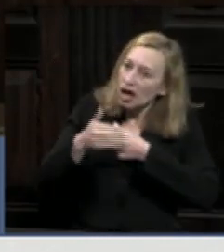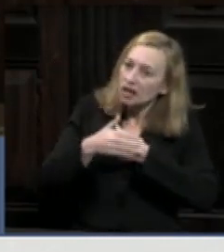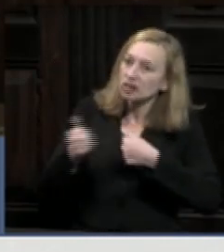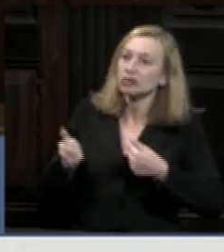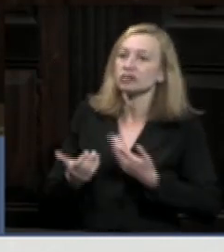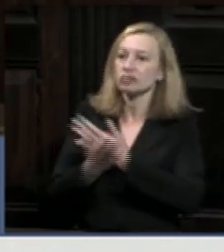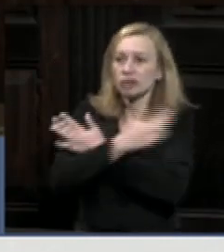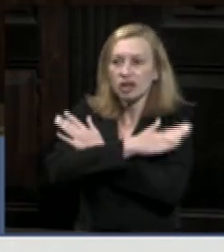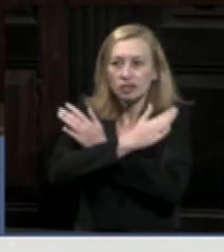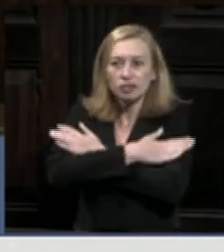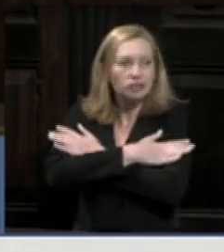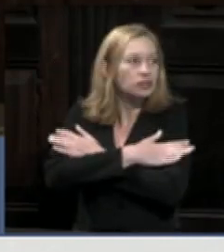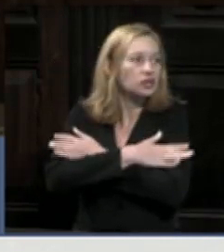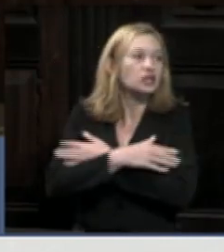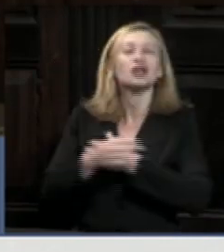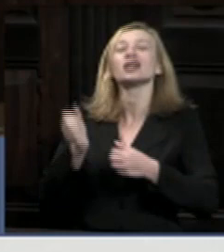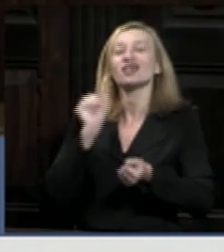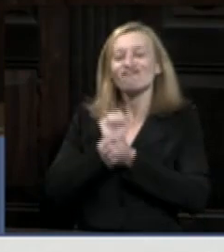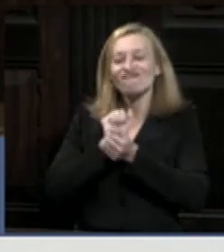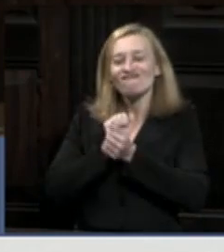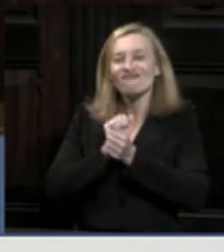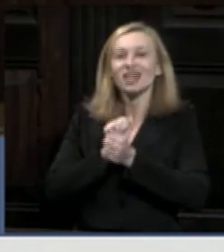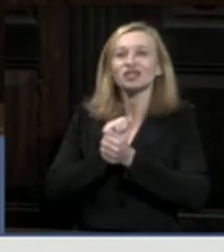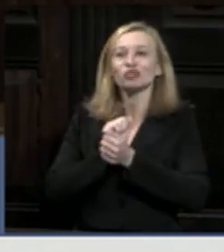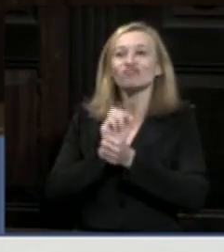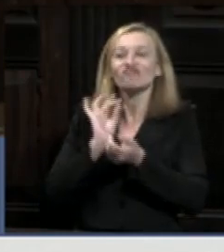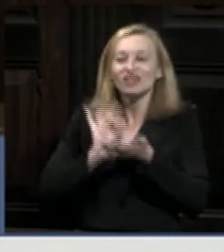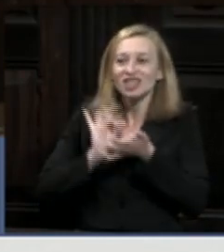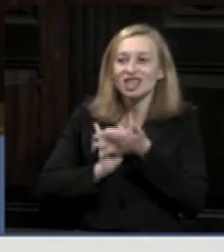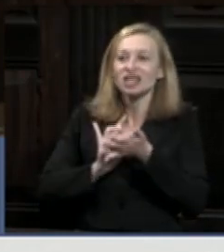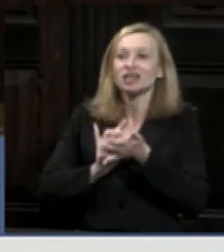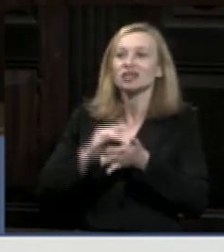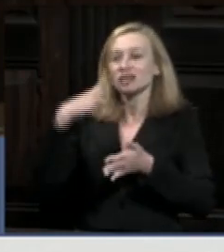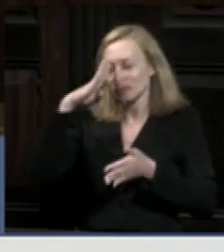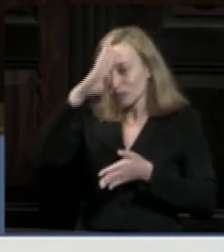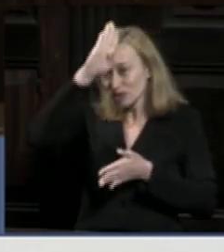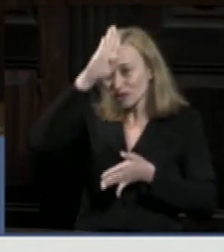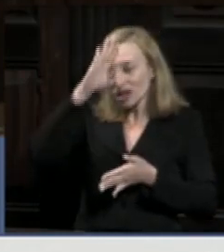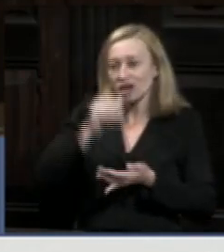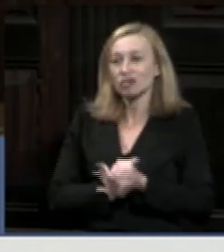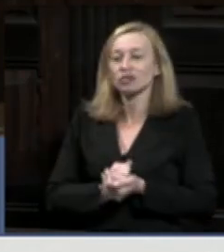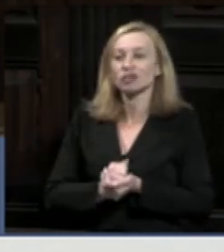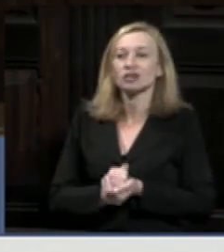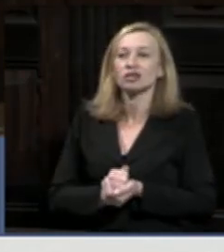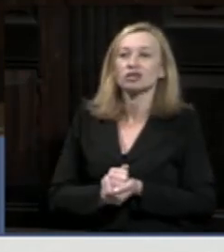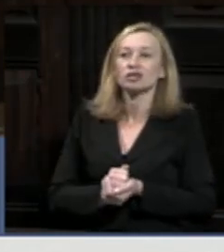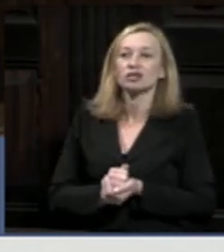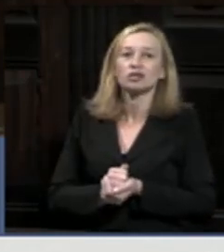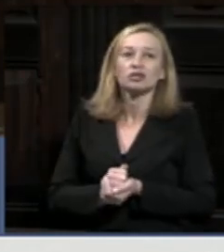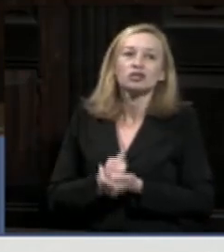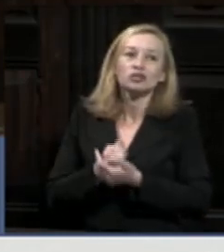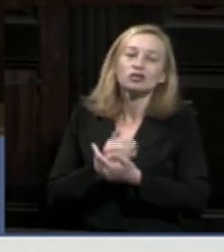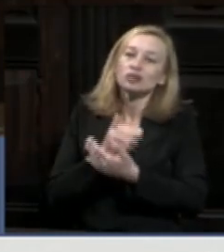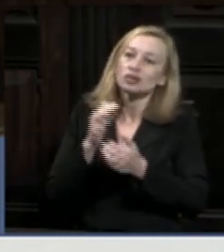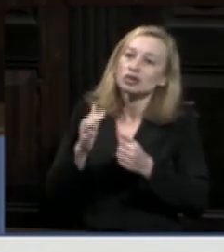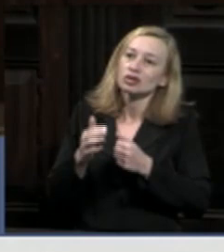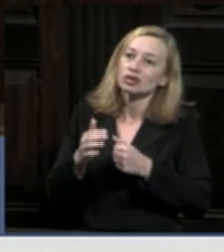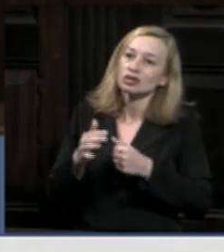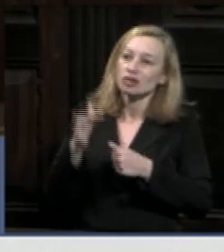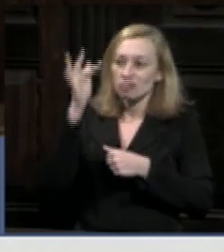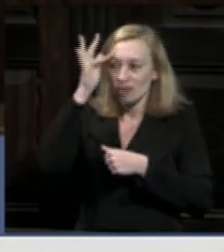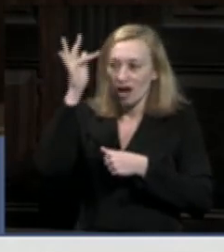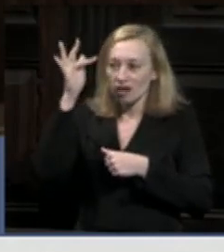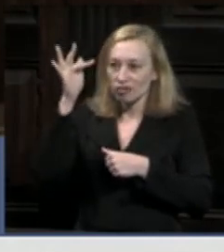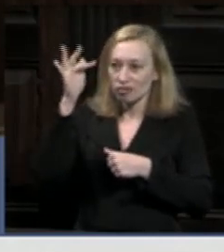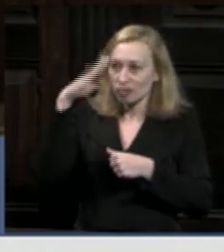e esperem imensamente que o deputado flávio bolsonaro leve um carinho ao seu pai e que